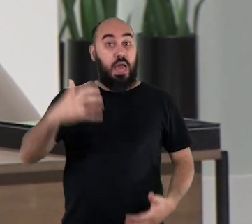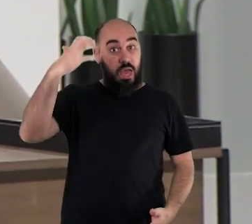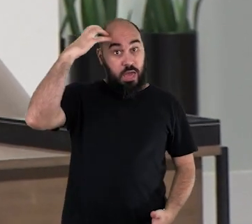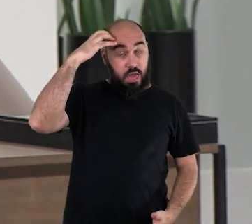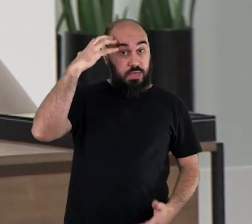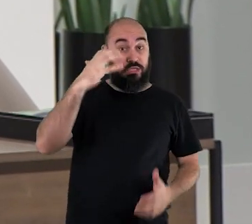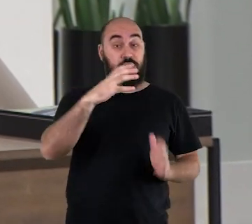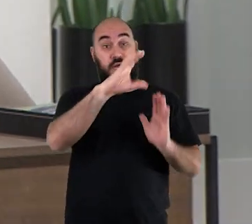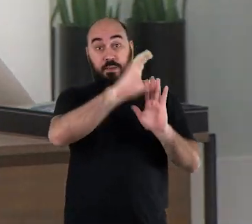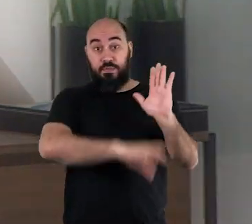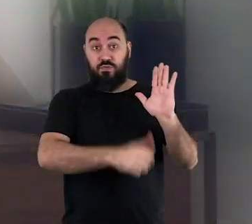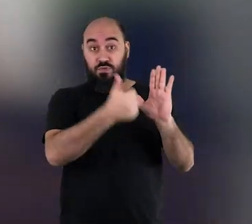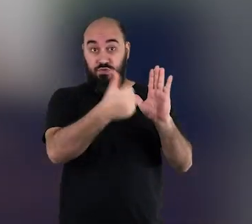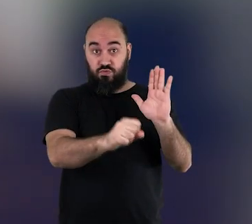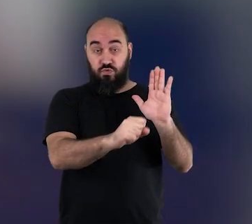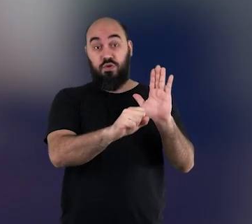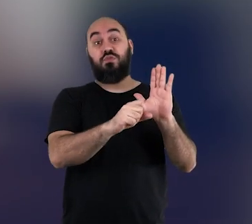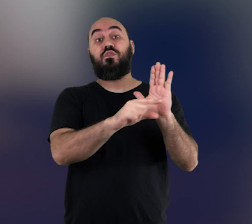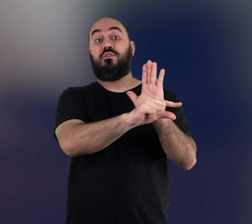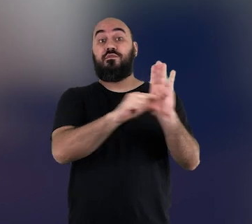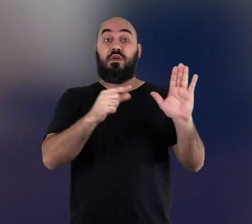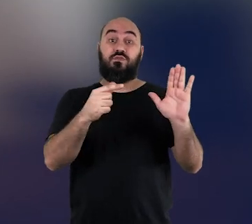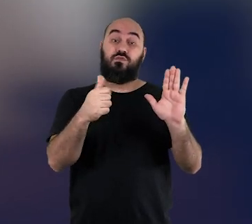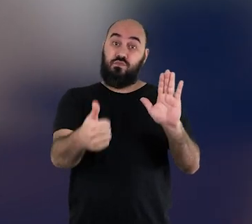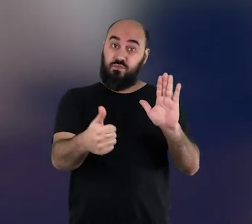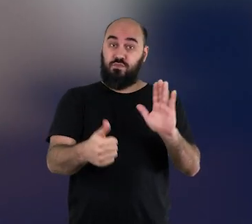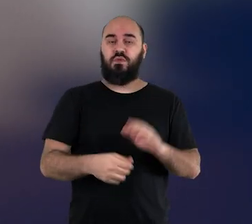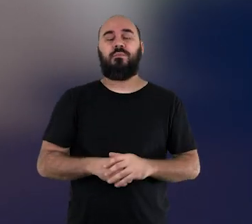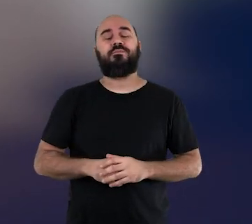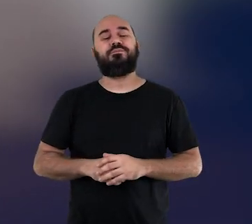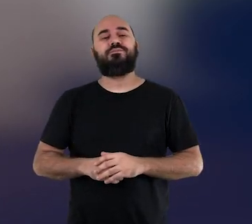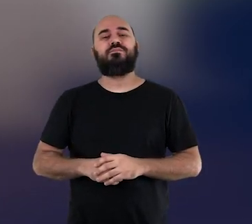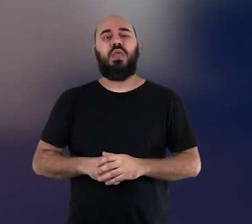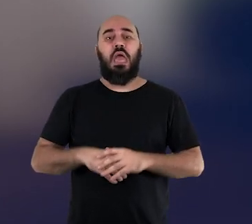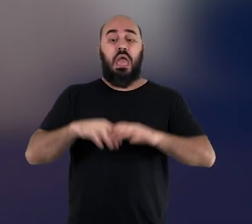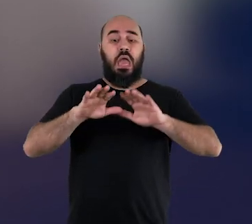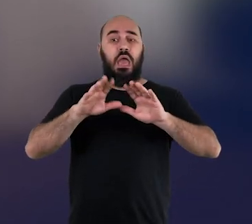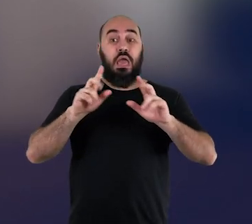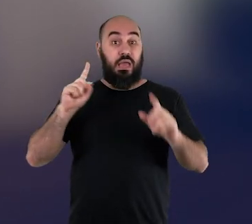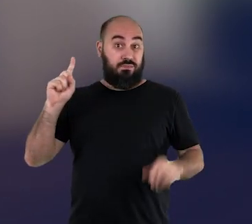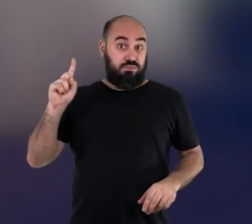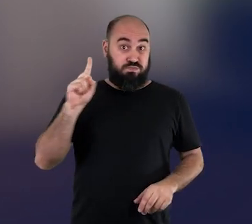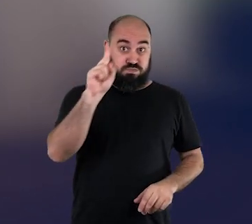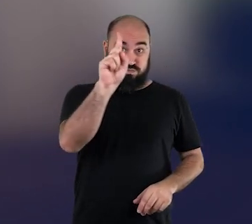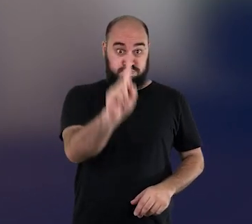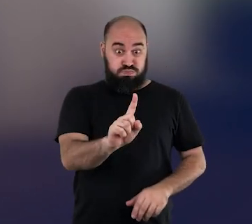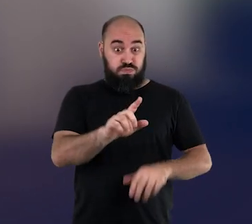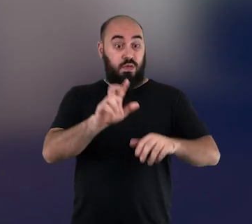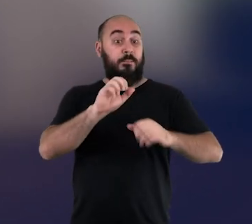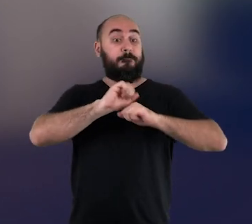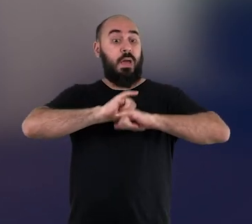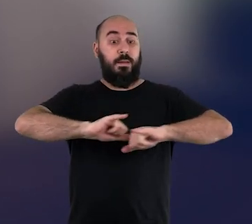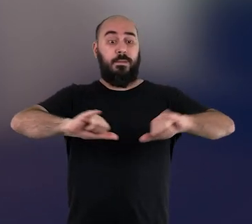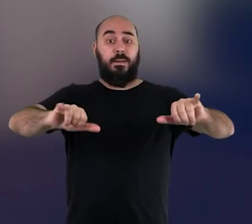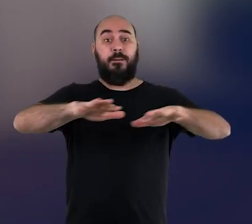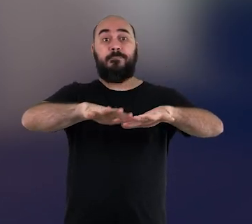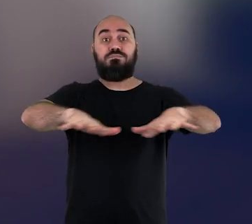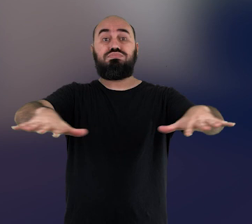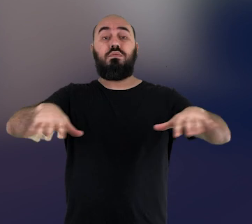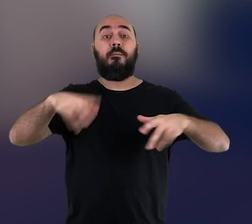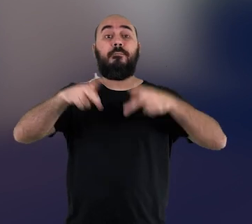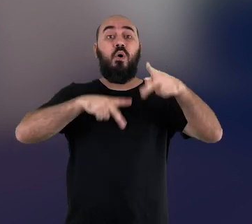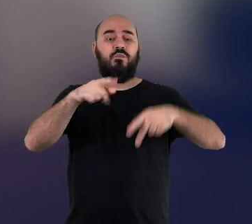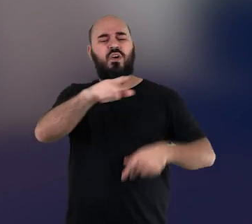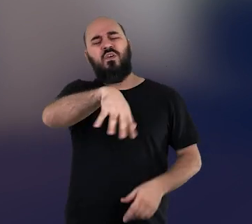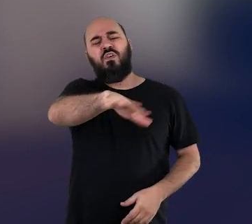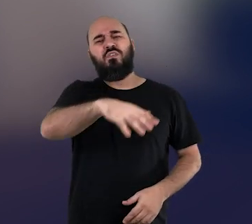21, está escrito assim: depois Elias se aproximou de todo o povo e disse: até quando vocês ficarão pulando de um lado para o outro?